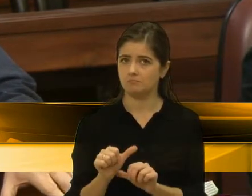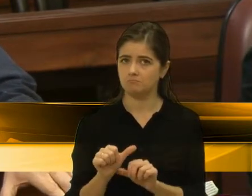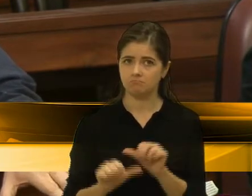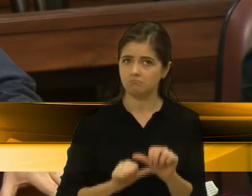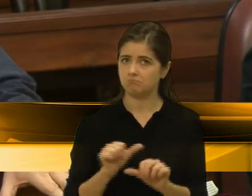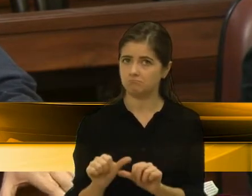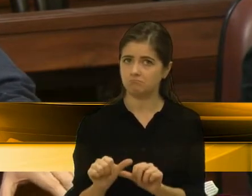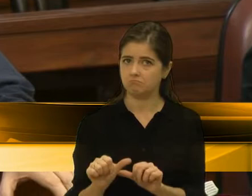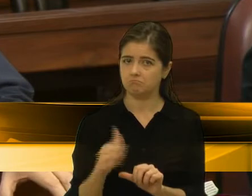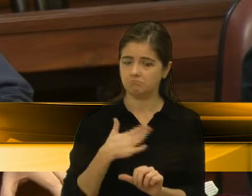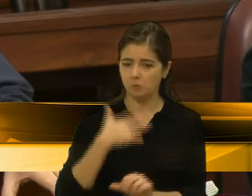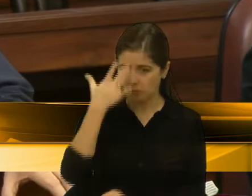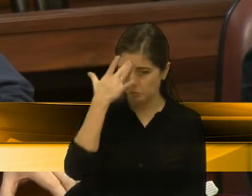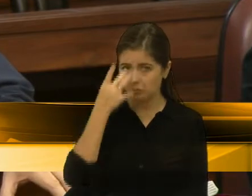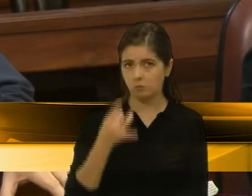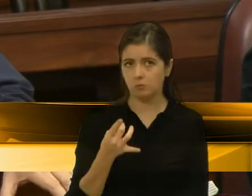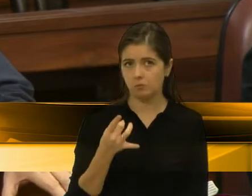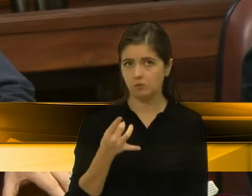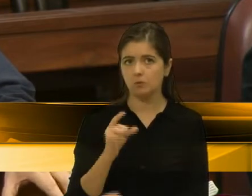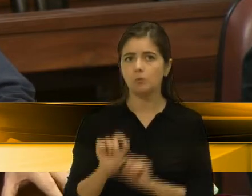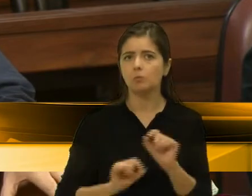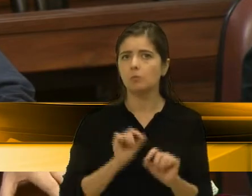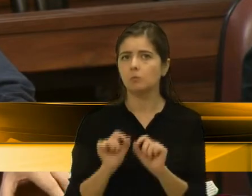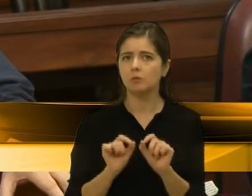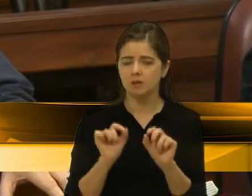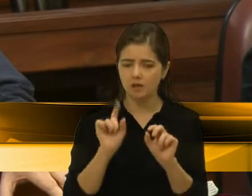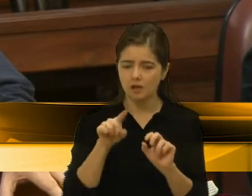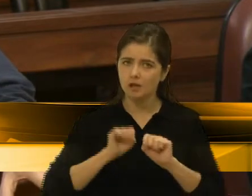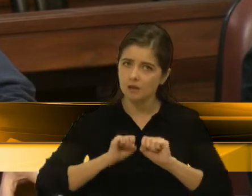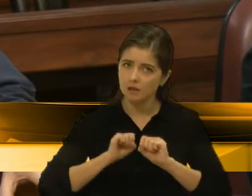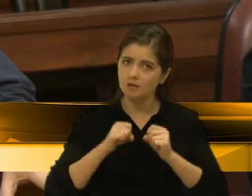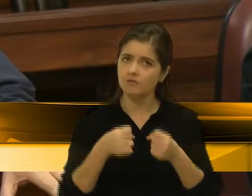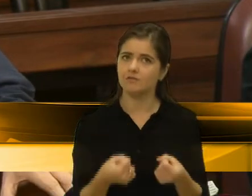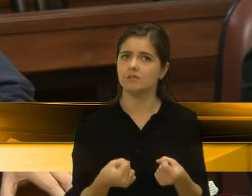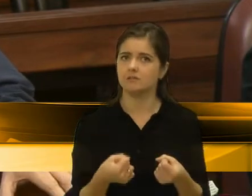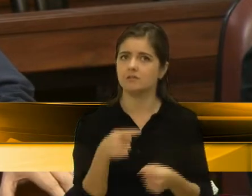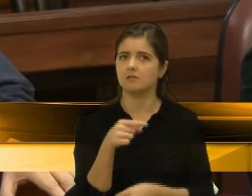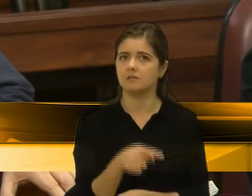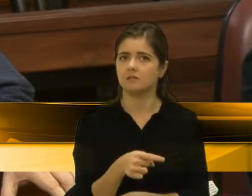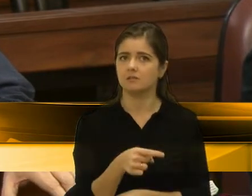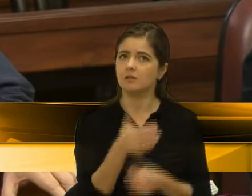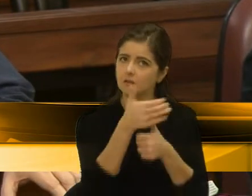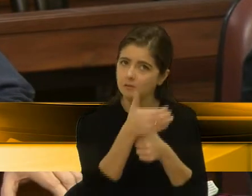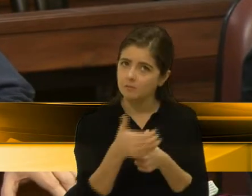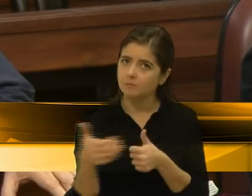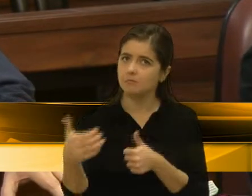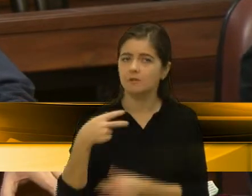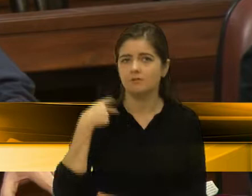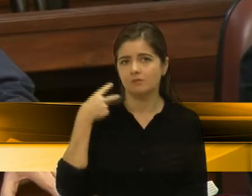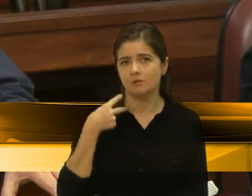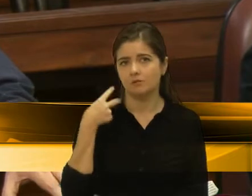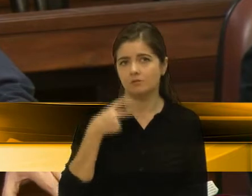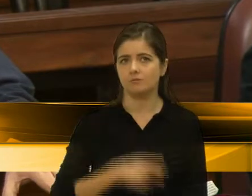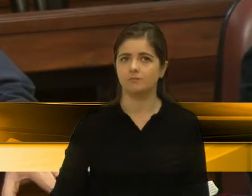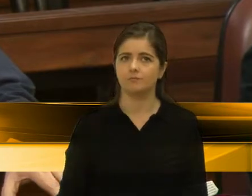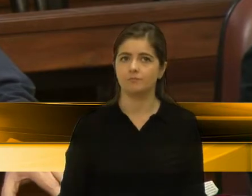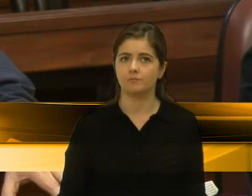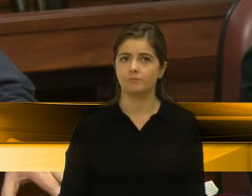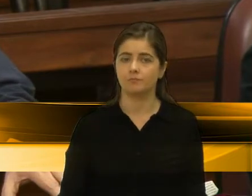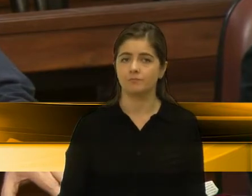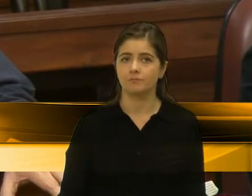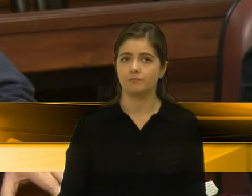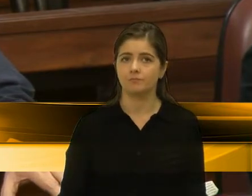relação ao entendimento que tenho do ponto de vista da defesa das prerrogativas dos mandatos de vereadores.